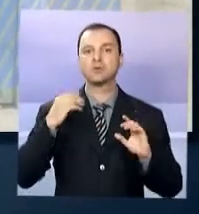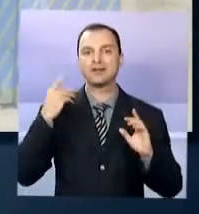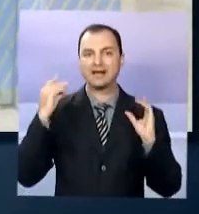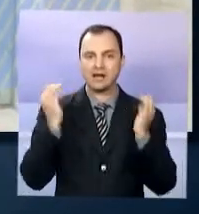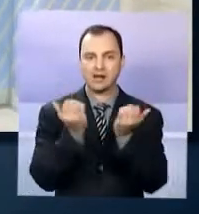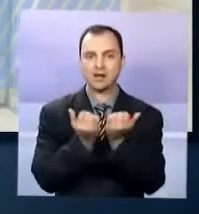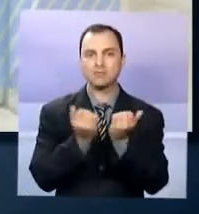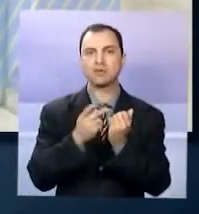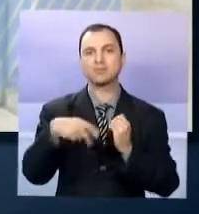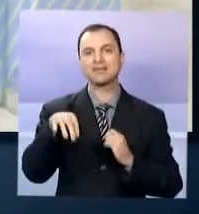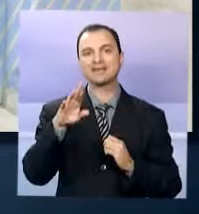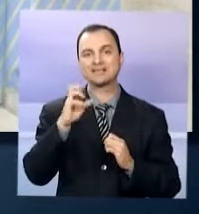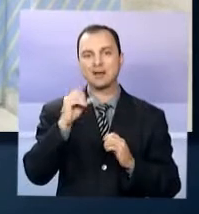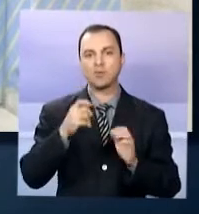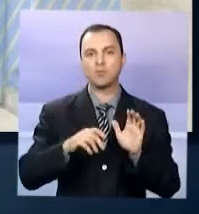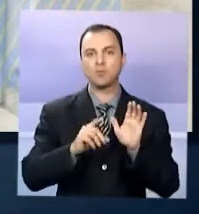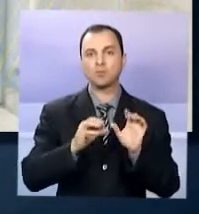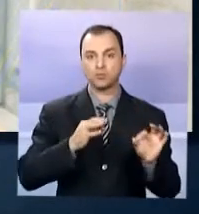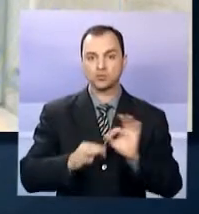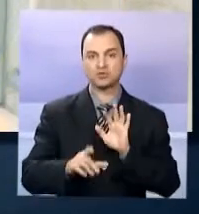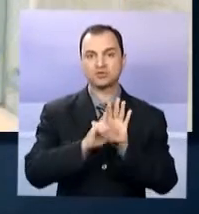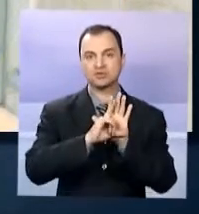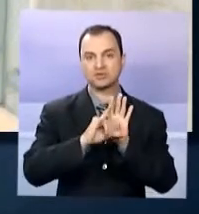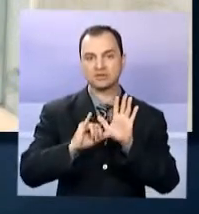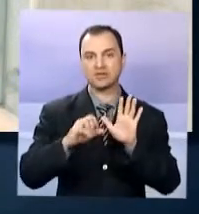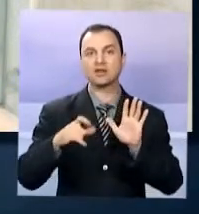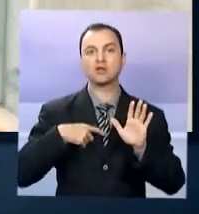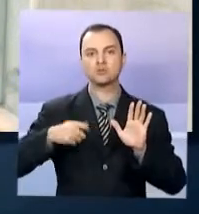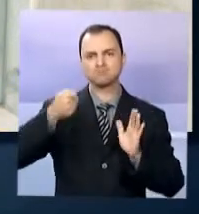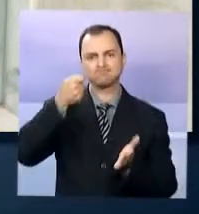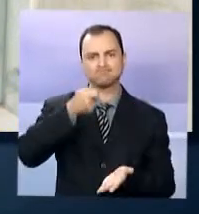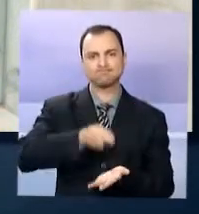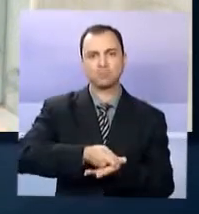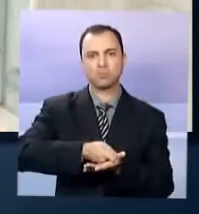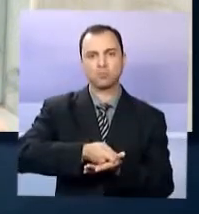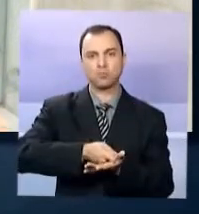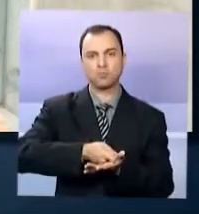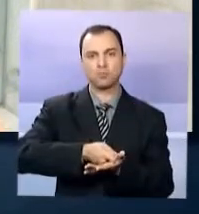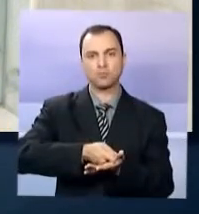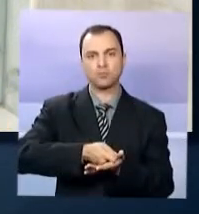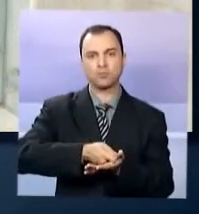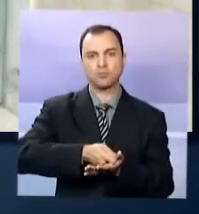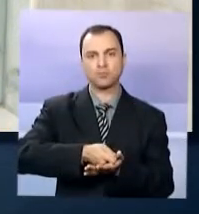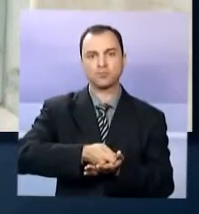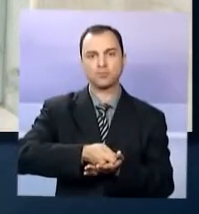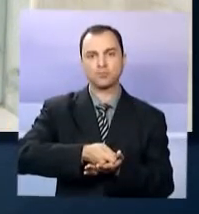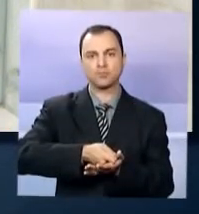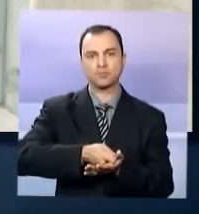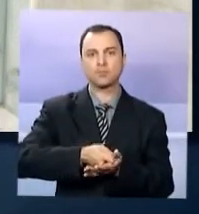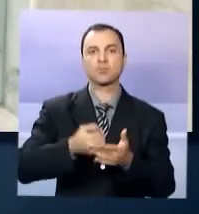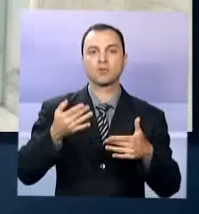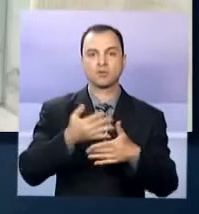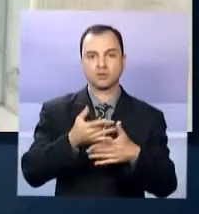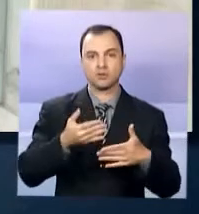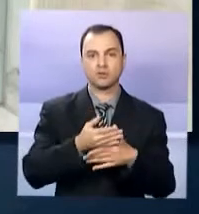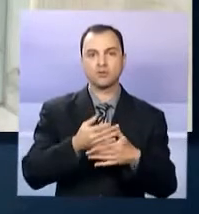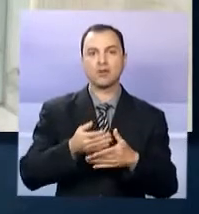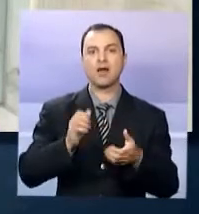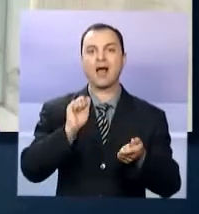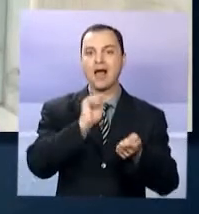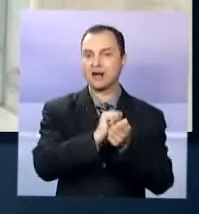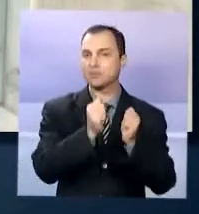Piracicaba um projeto de lei aonde ele obriga-o a cidade